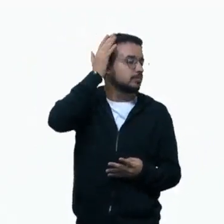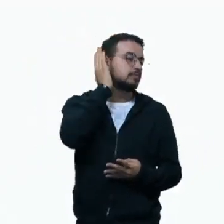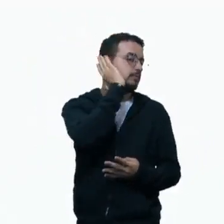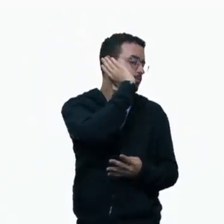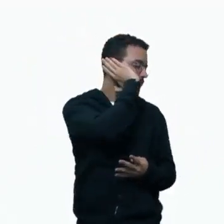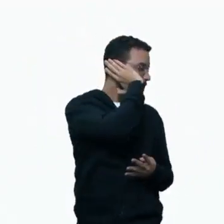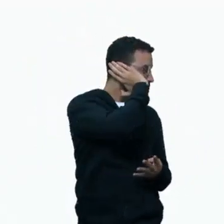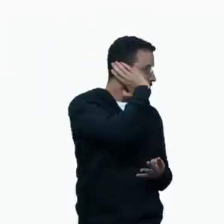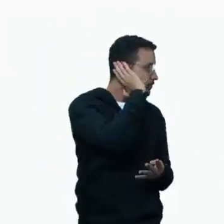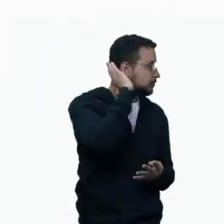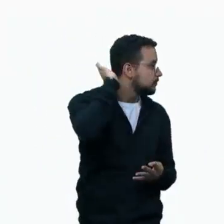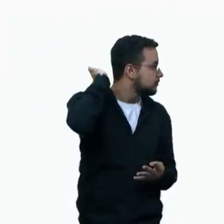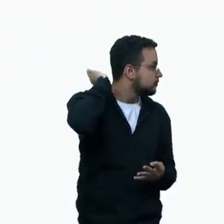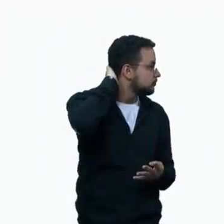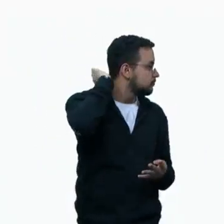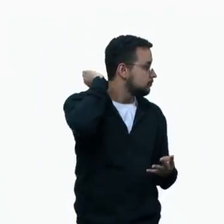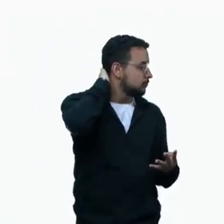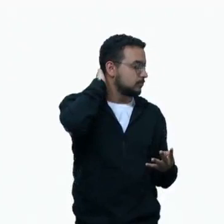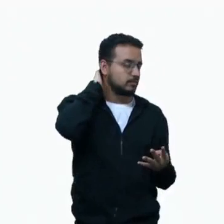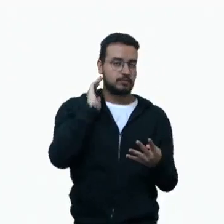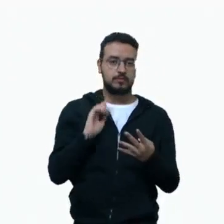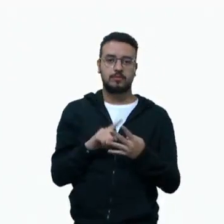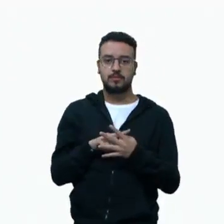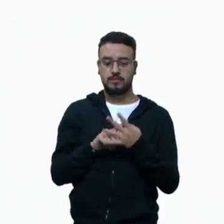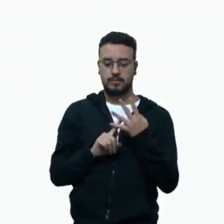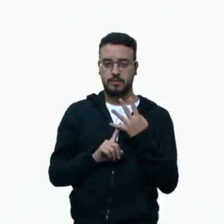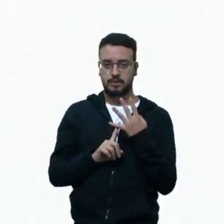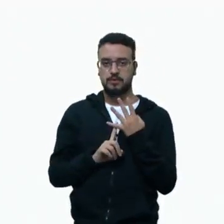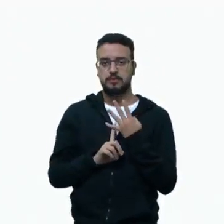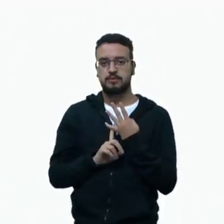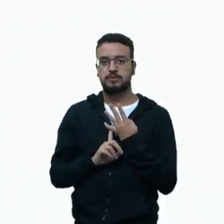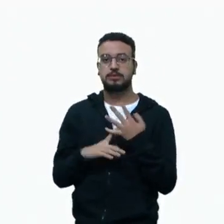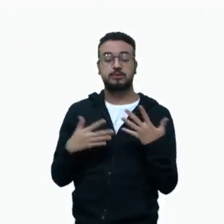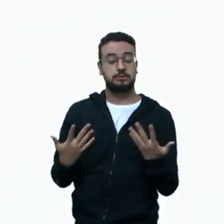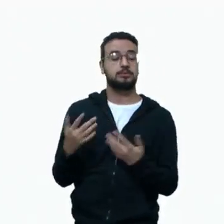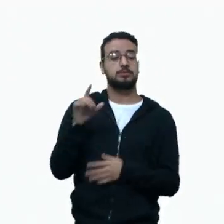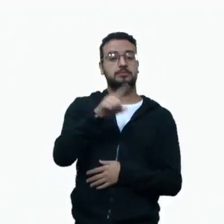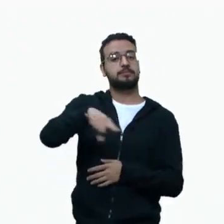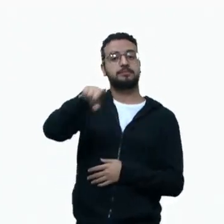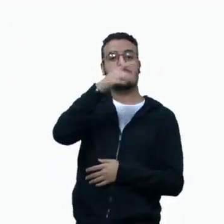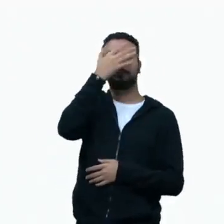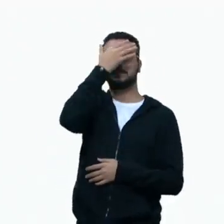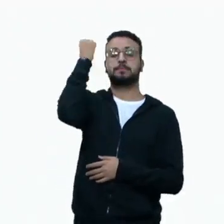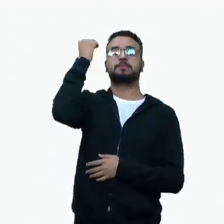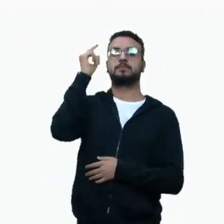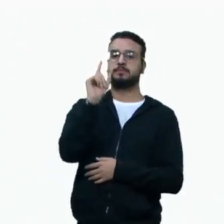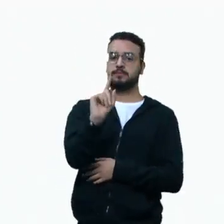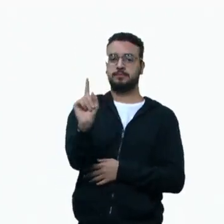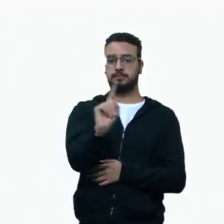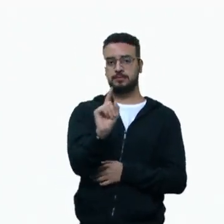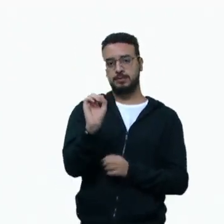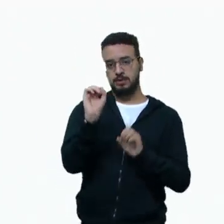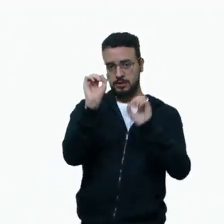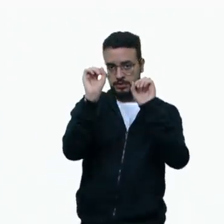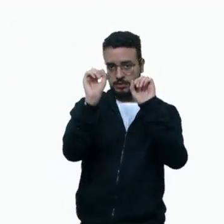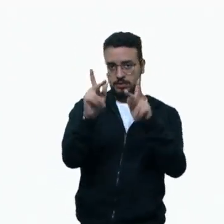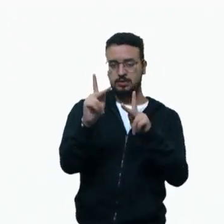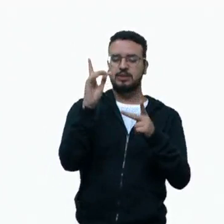occipital e temporal, tá bom? Então, para vocês não esquecerem a função de cada